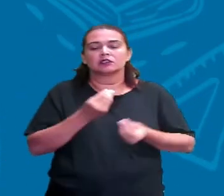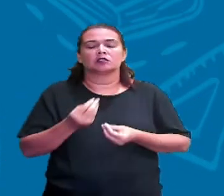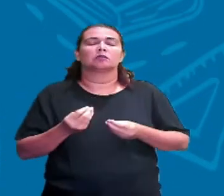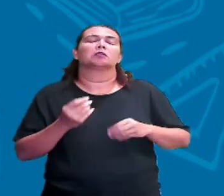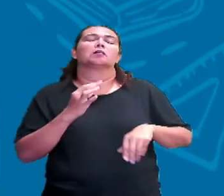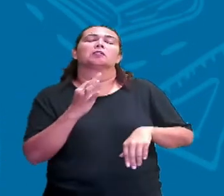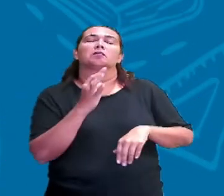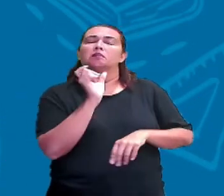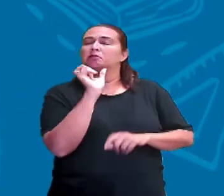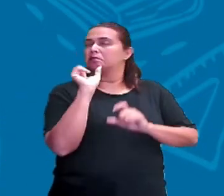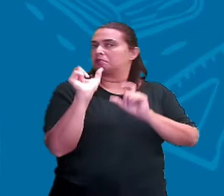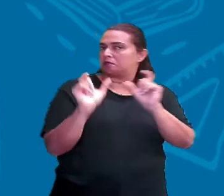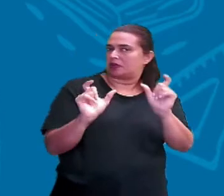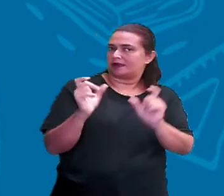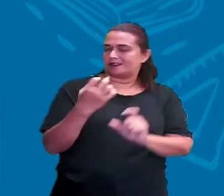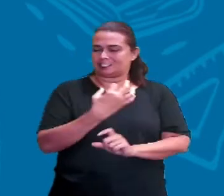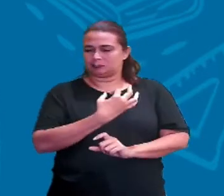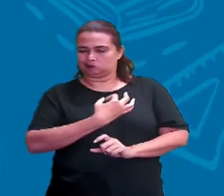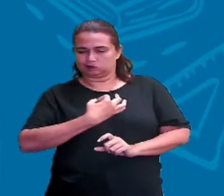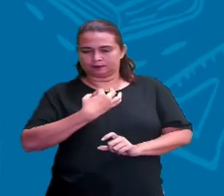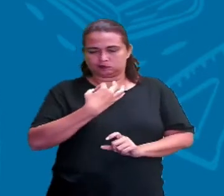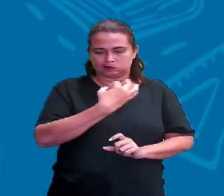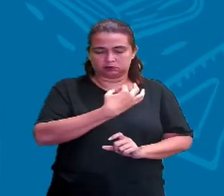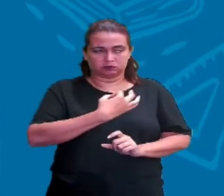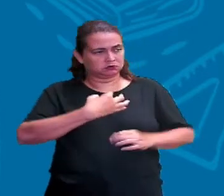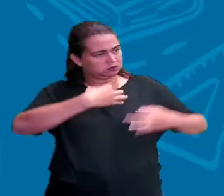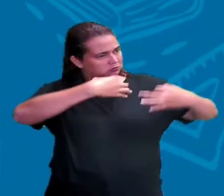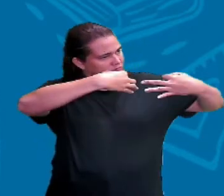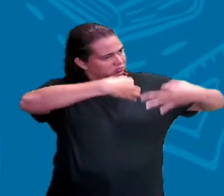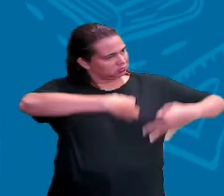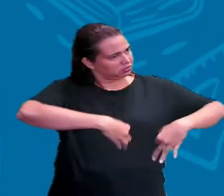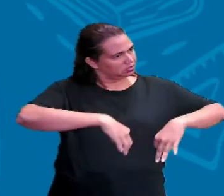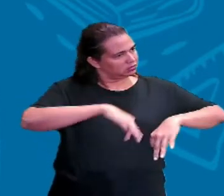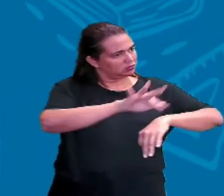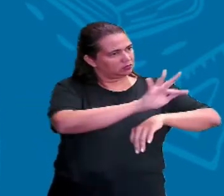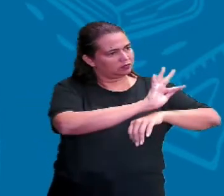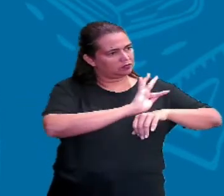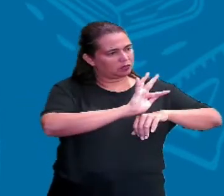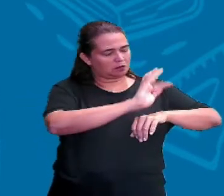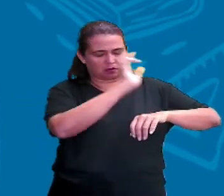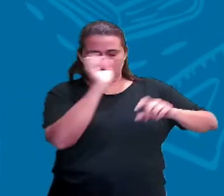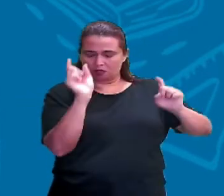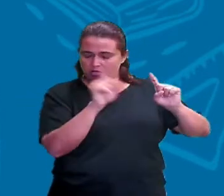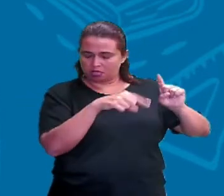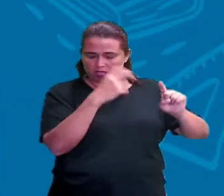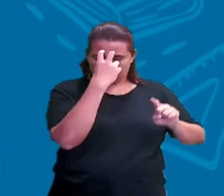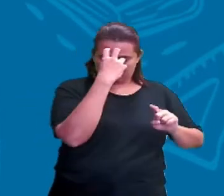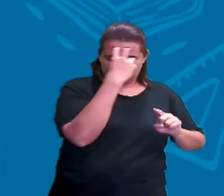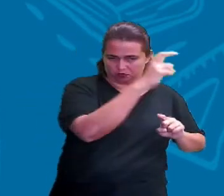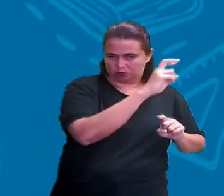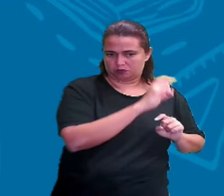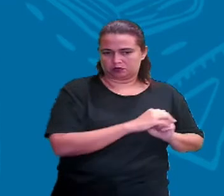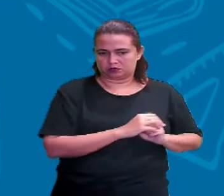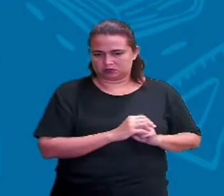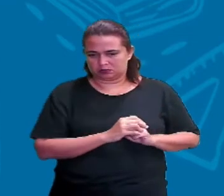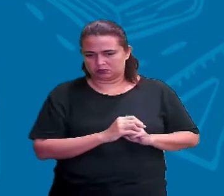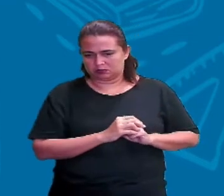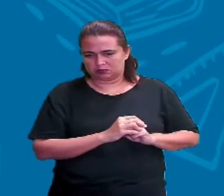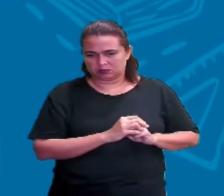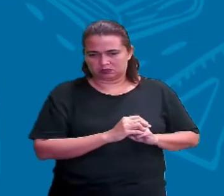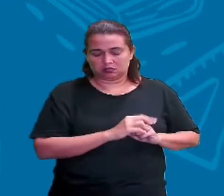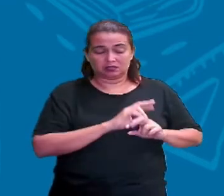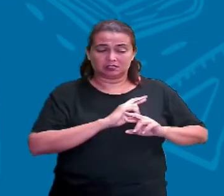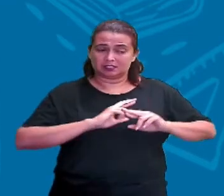e o respeito às normas padrão do idioma remetem à linguagem tida como culta, que se opõe àquela linguagem